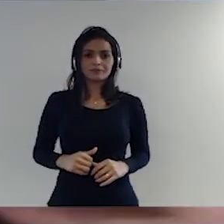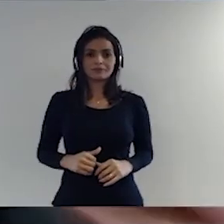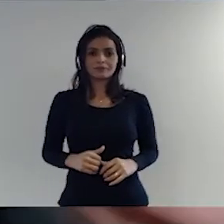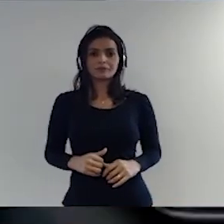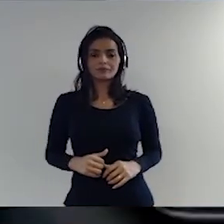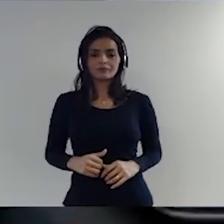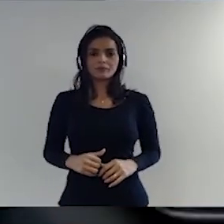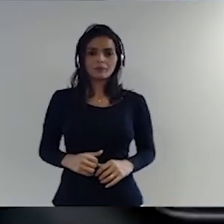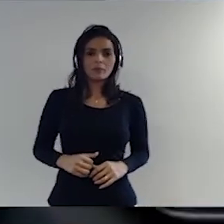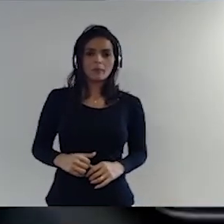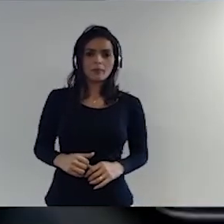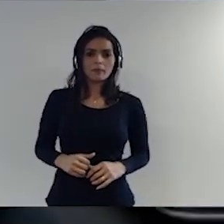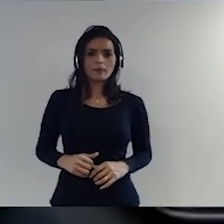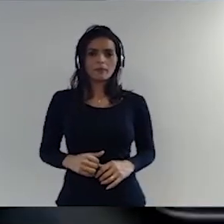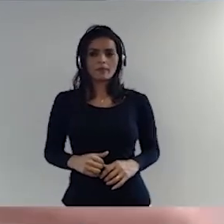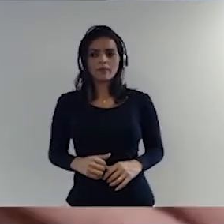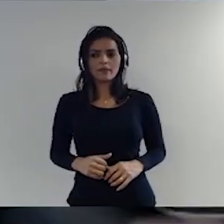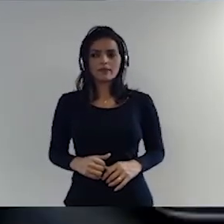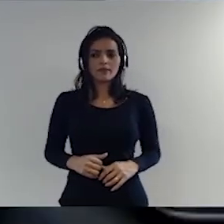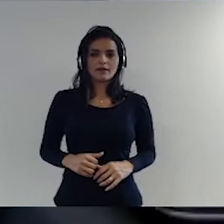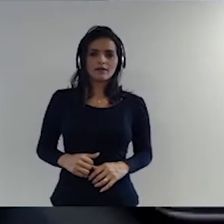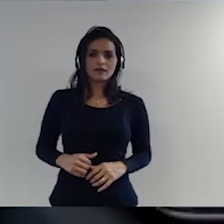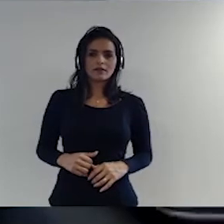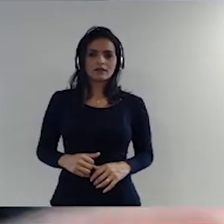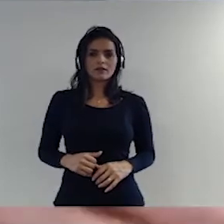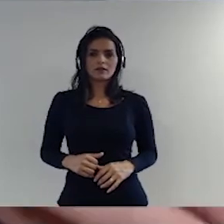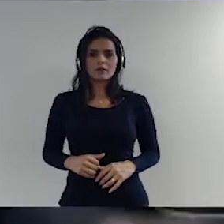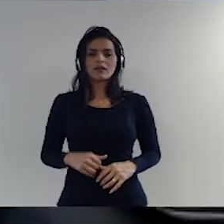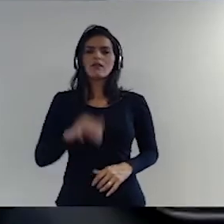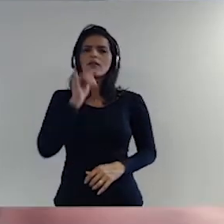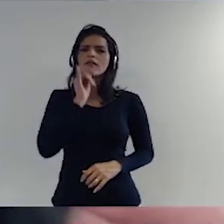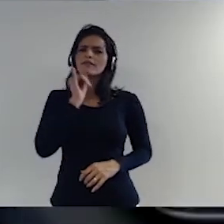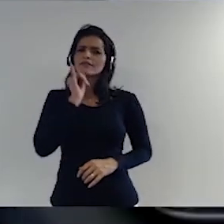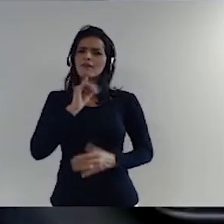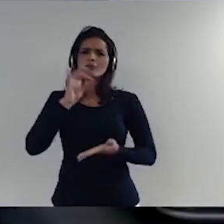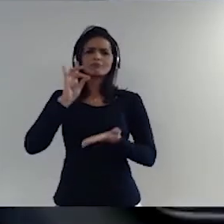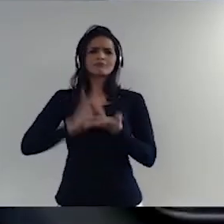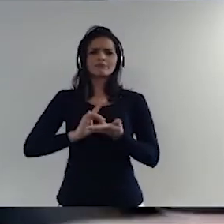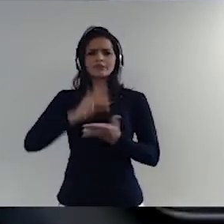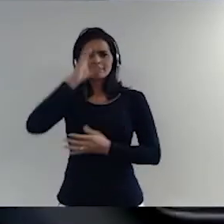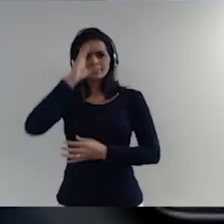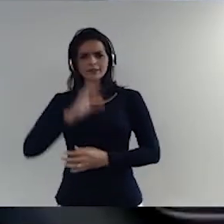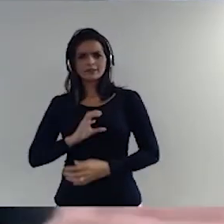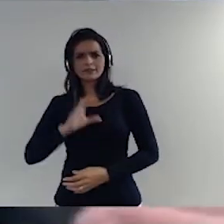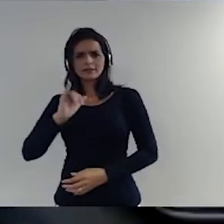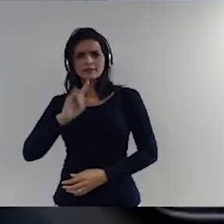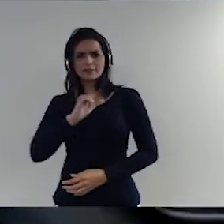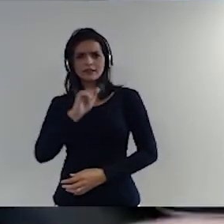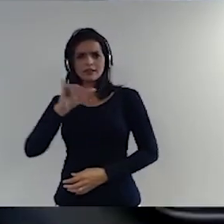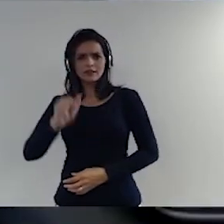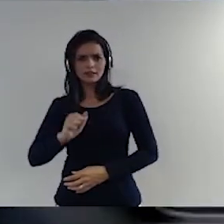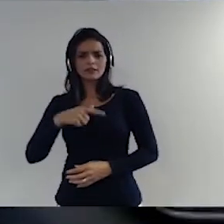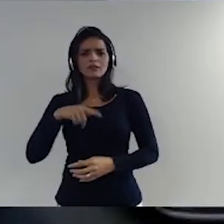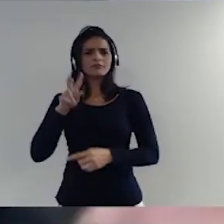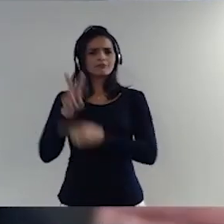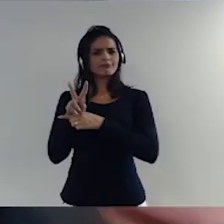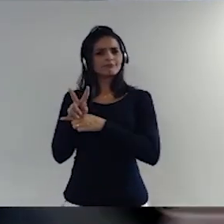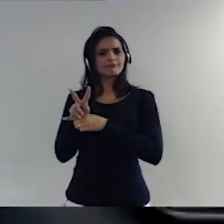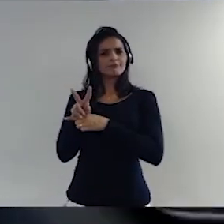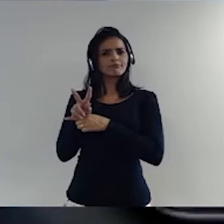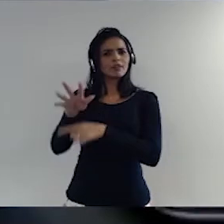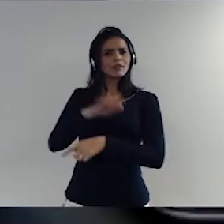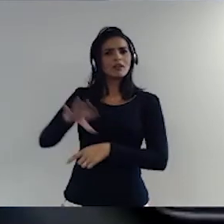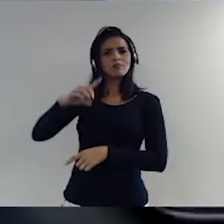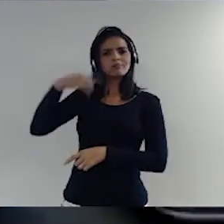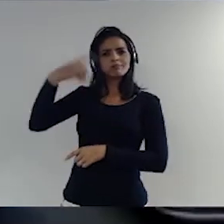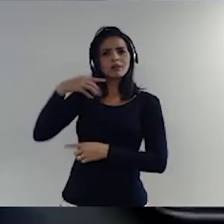o exemplo de exercício de cidadania vigilante que toda a advocacia nacional tem